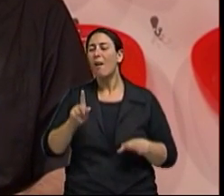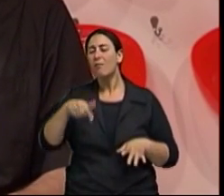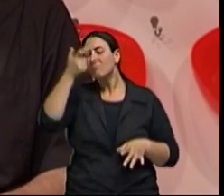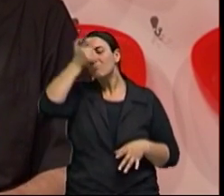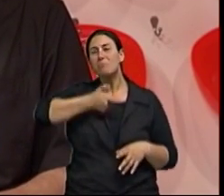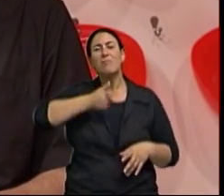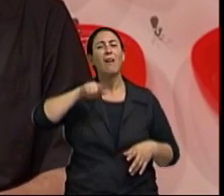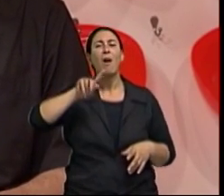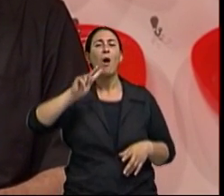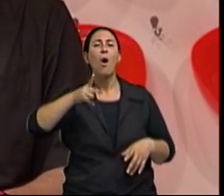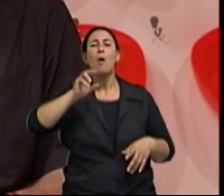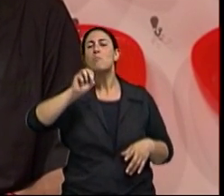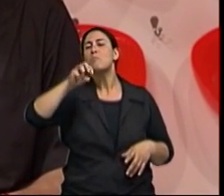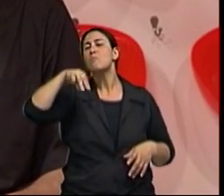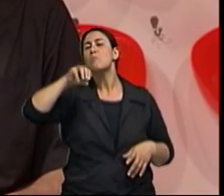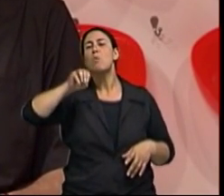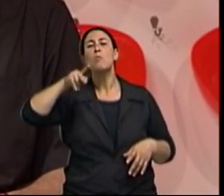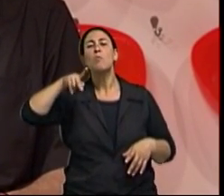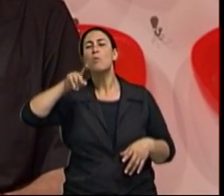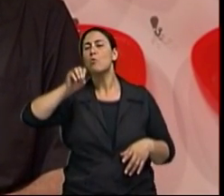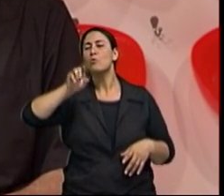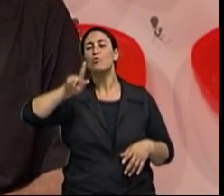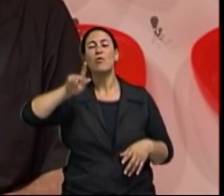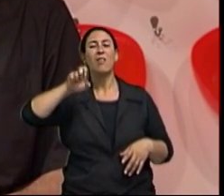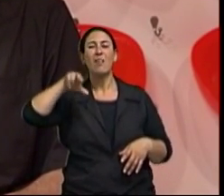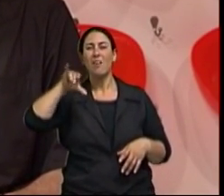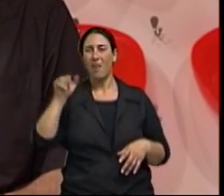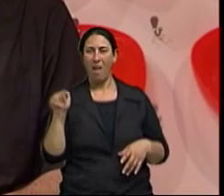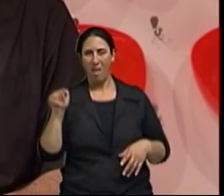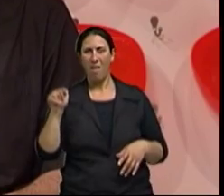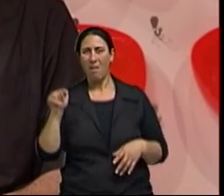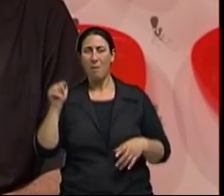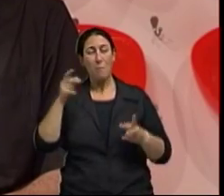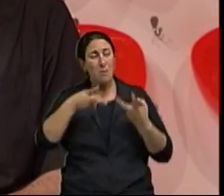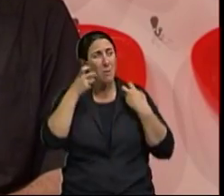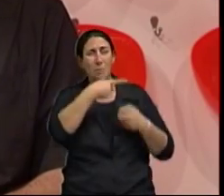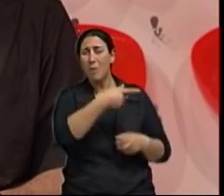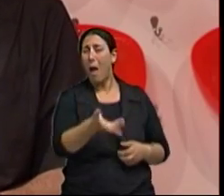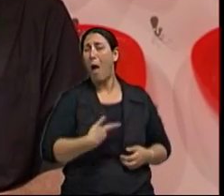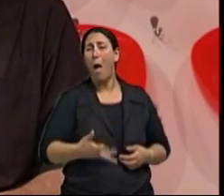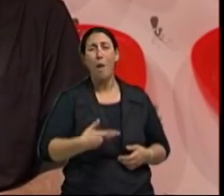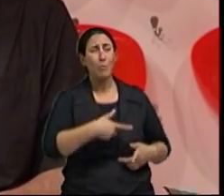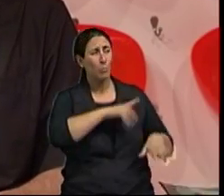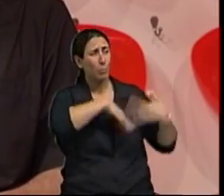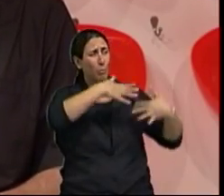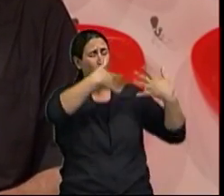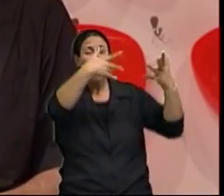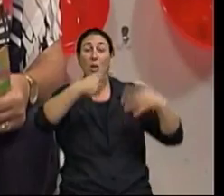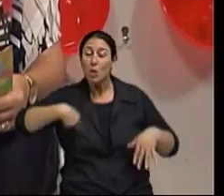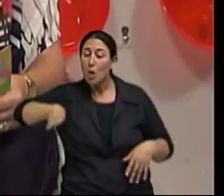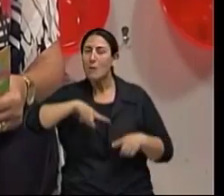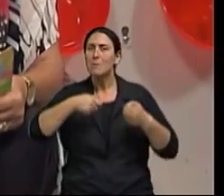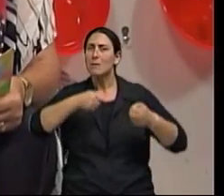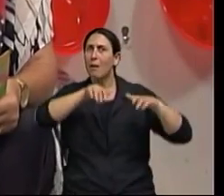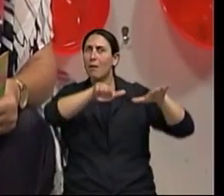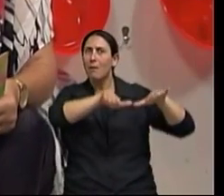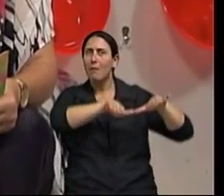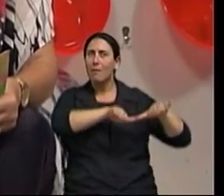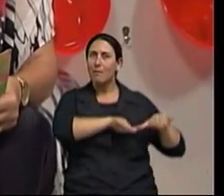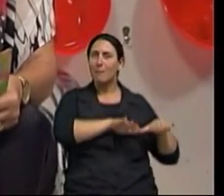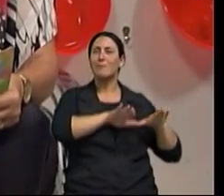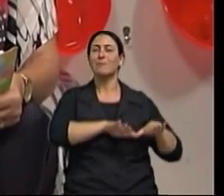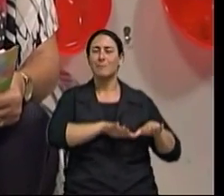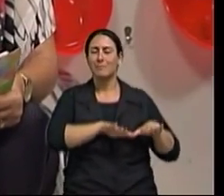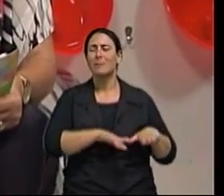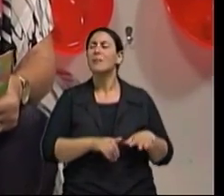estão contribuindo e muito para acelerar esse processo. Então nós temos aqui trabalhar para desacelerar. Claro. Quando o senhor fala em nossas